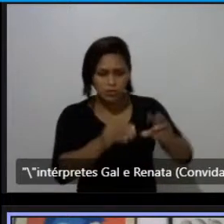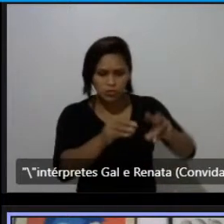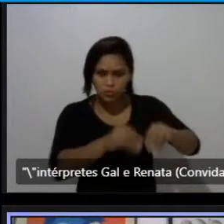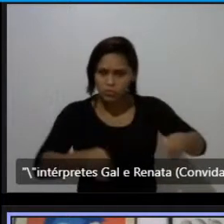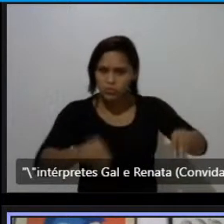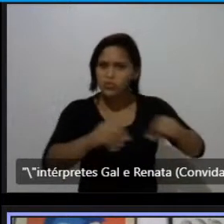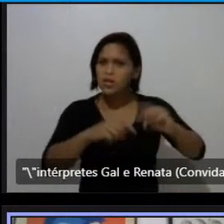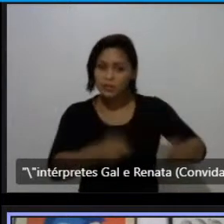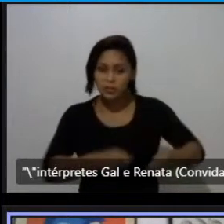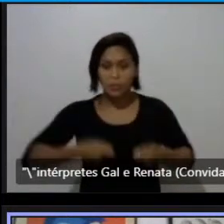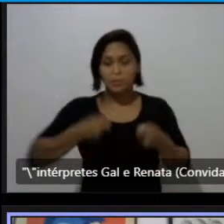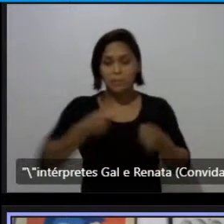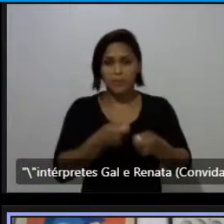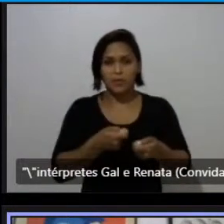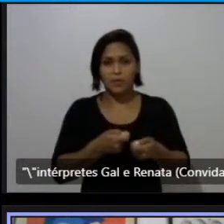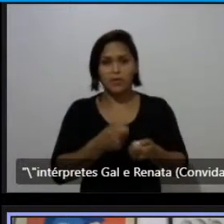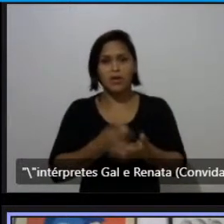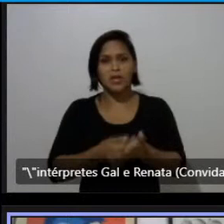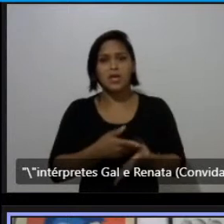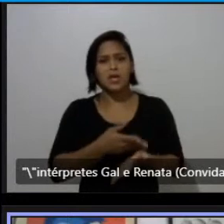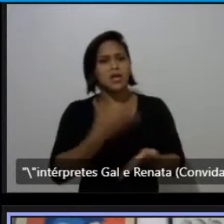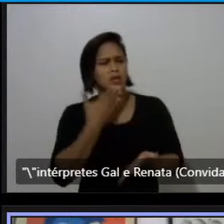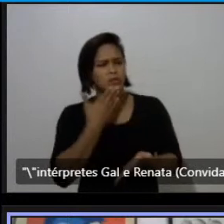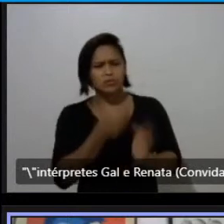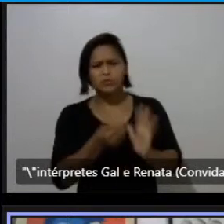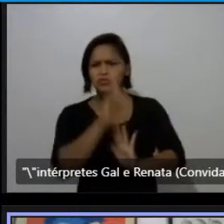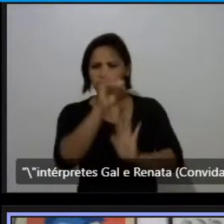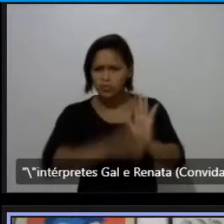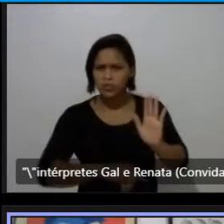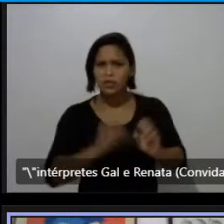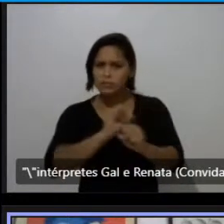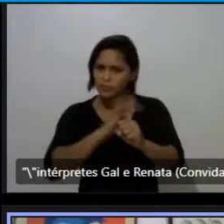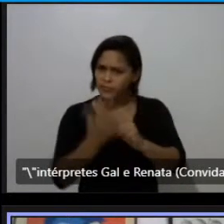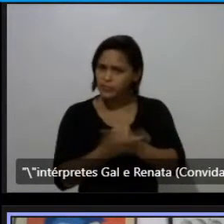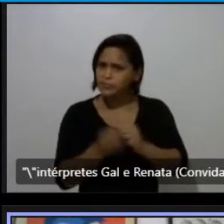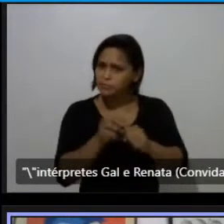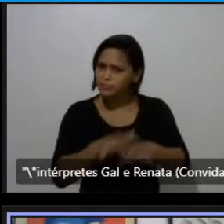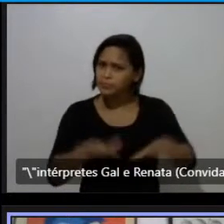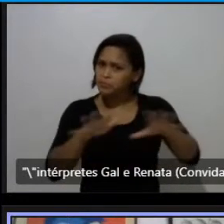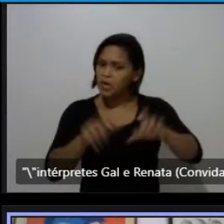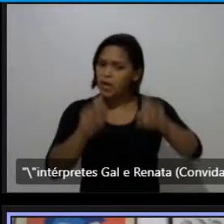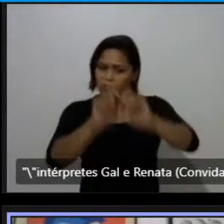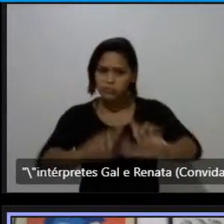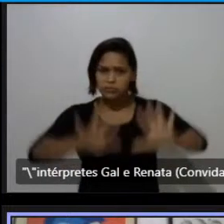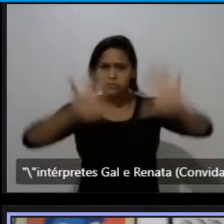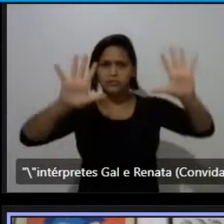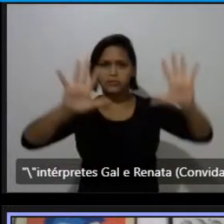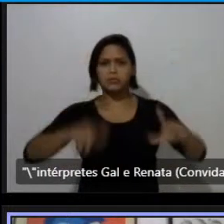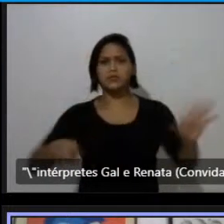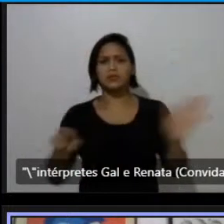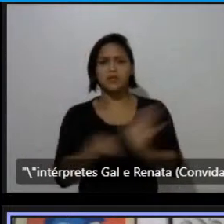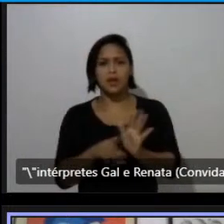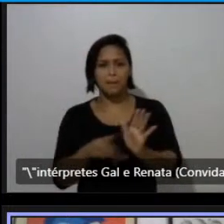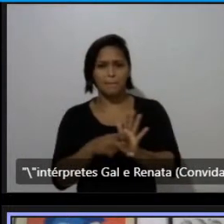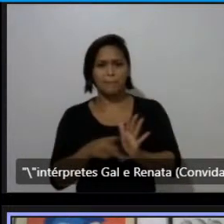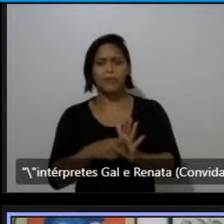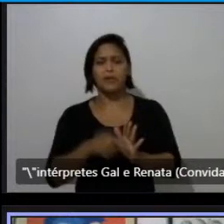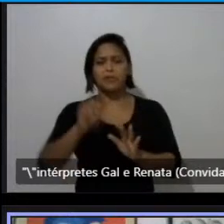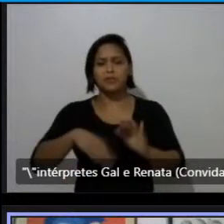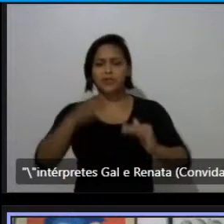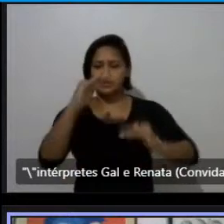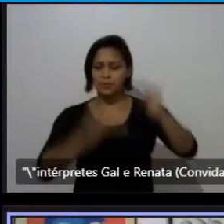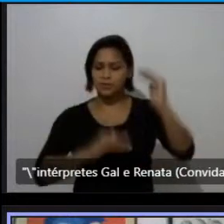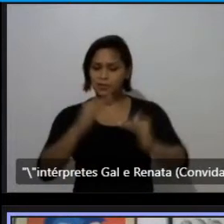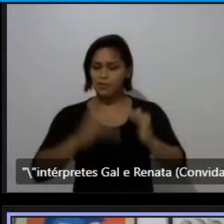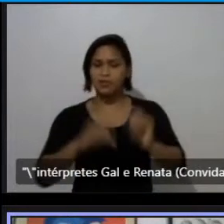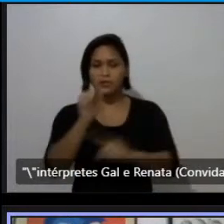de impor, né, e exigir os direitos, né, que a pandemia tanto escancarou, né, das desigualdades,